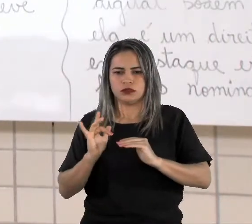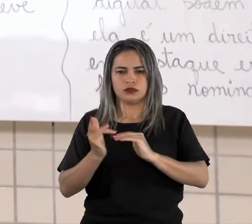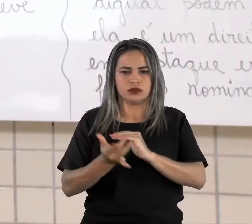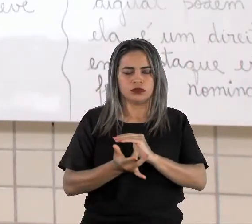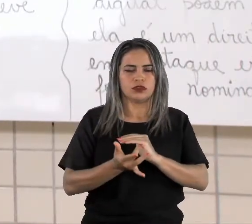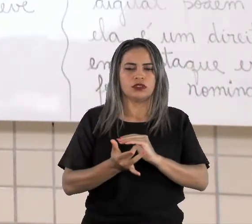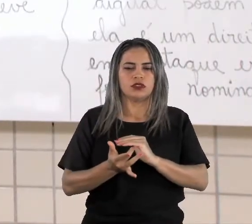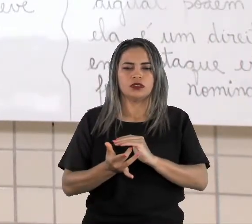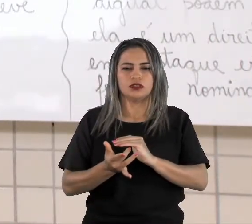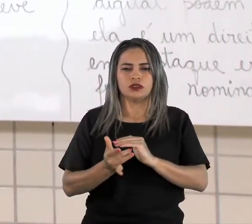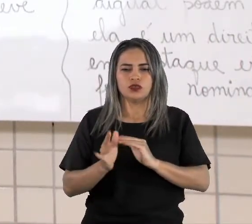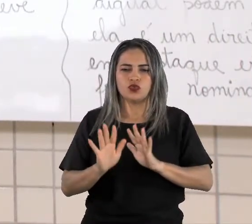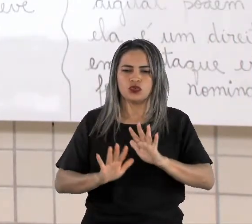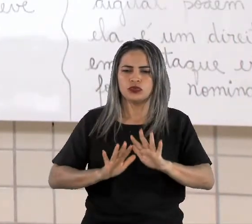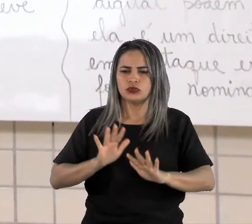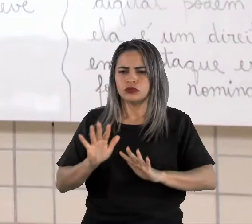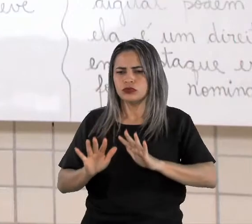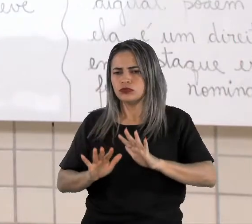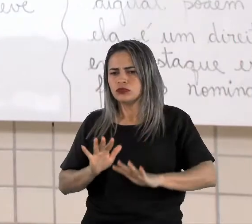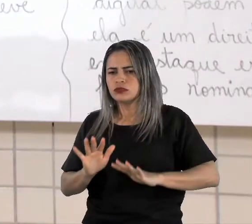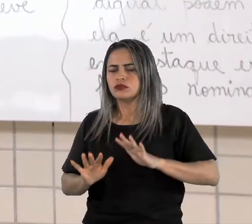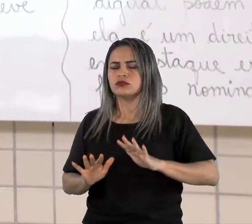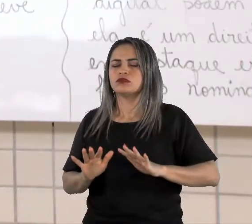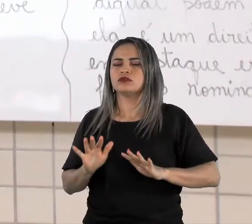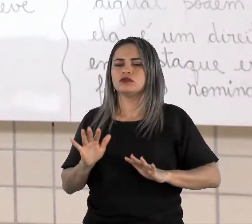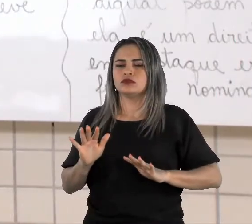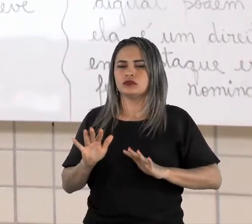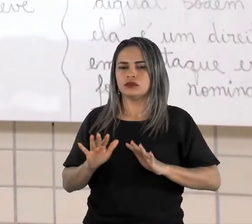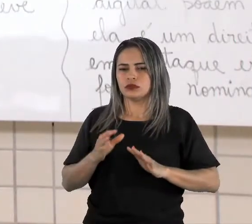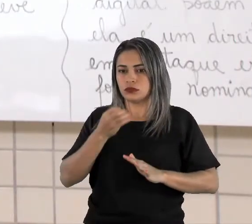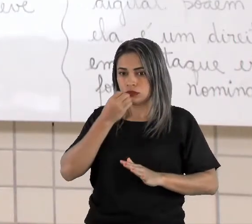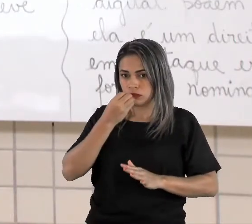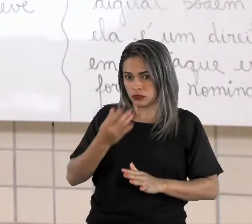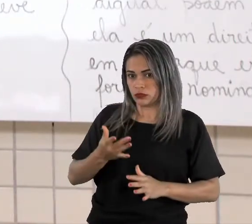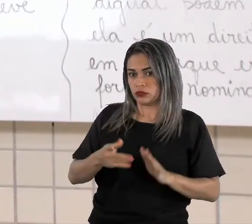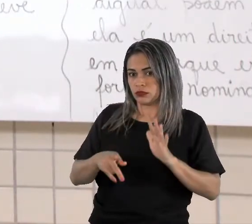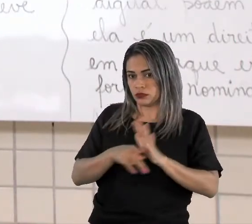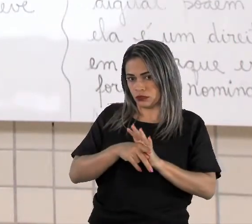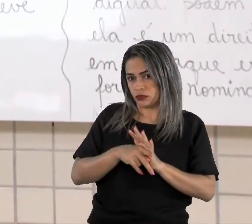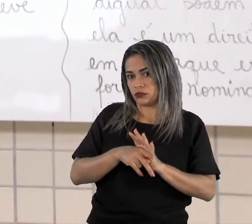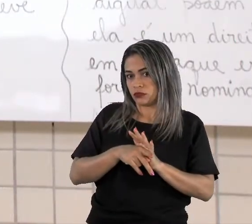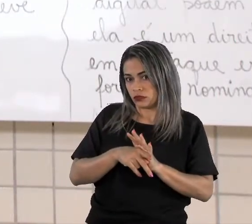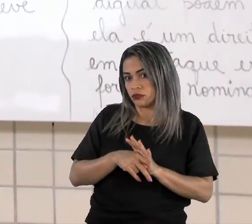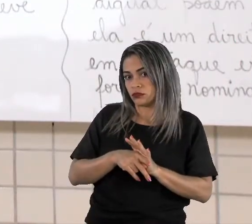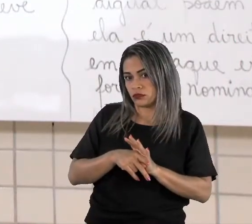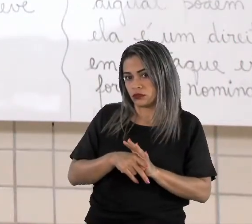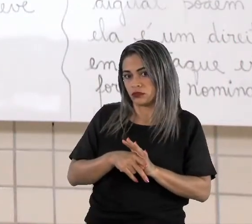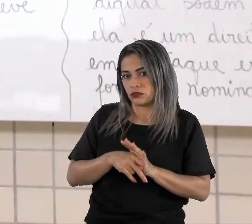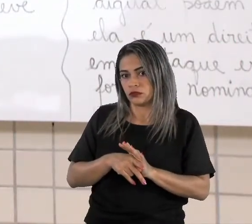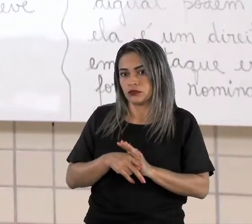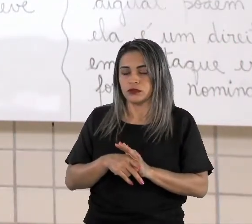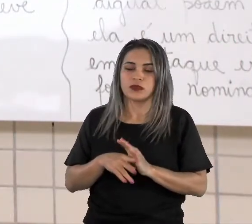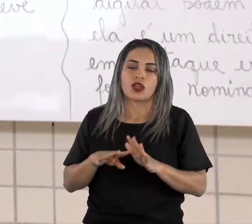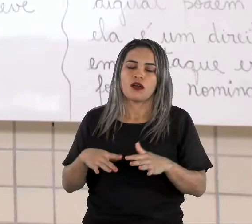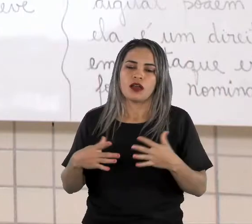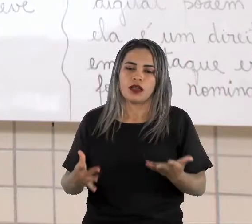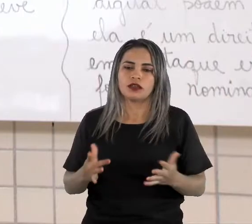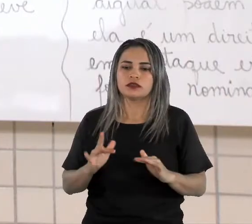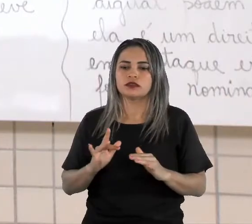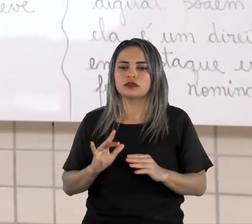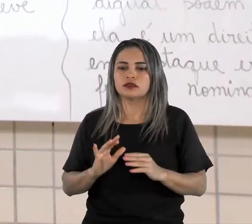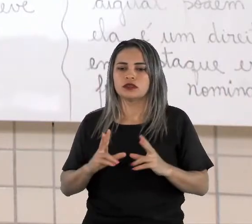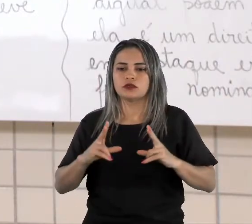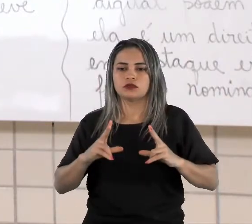maneira cuidadosa, né, de maneira benéfica, digamos assim, então essa privacidade ela vai